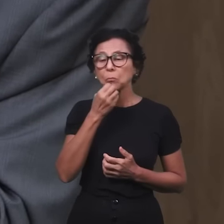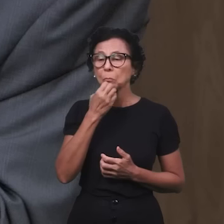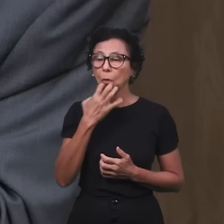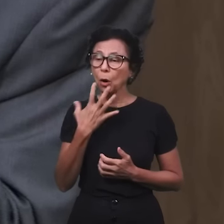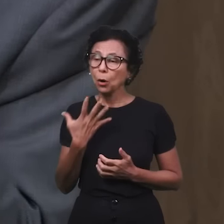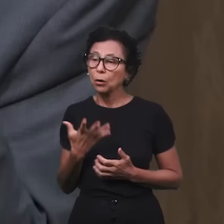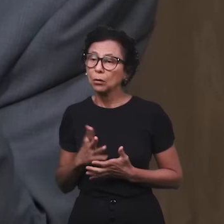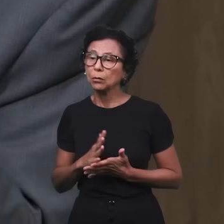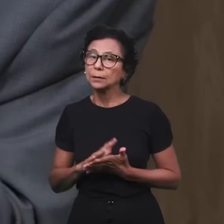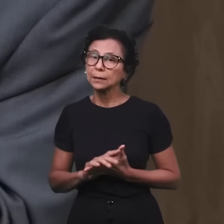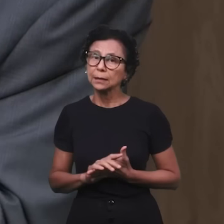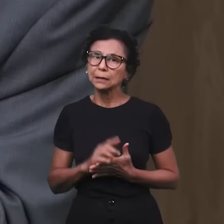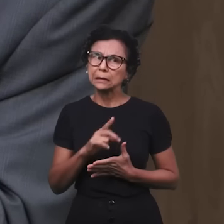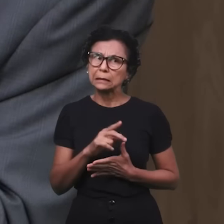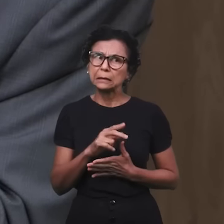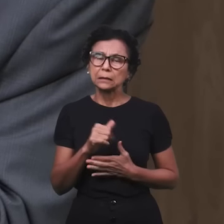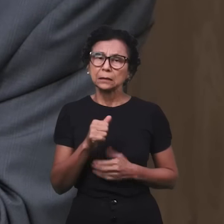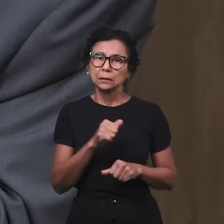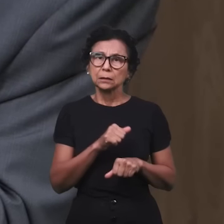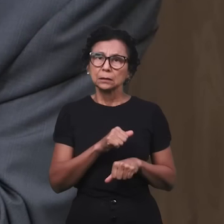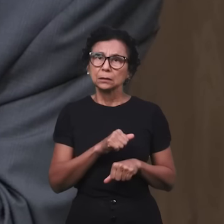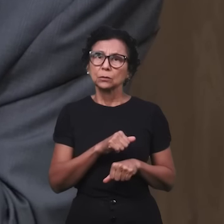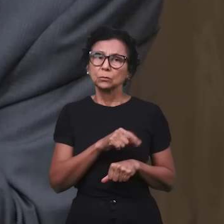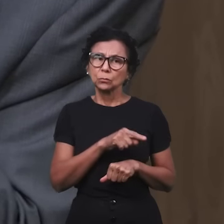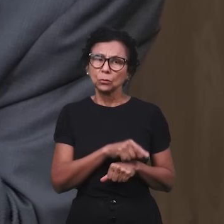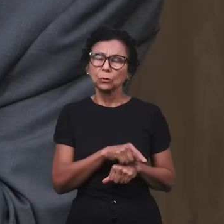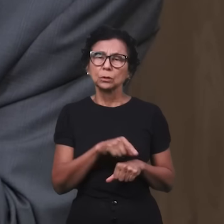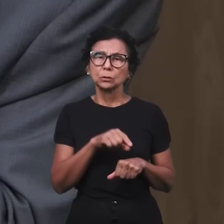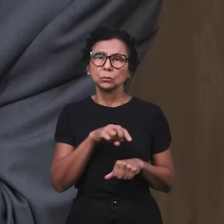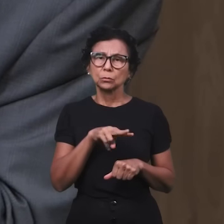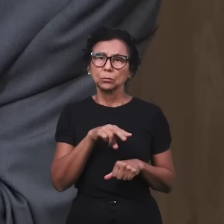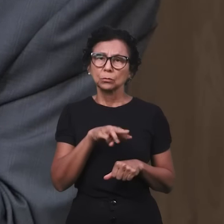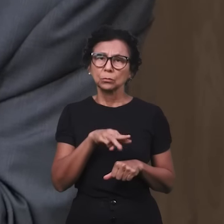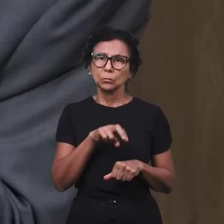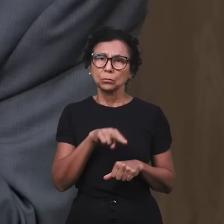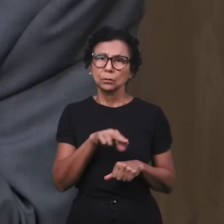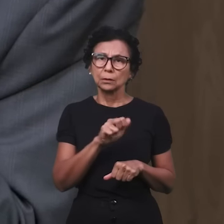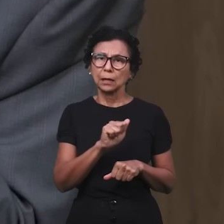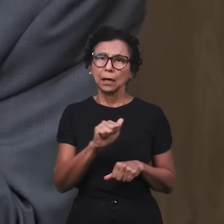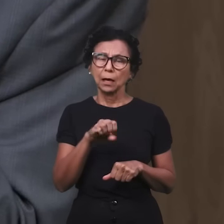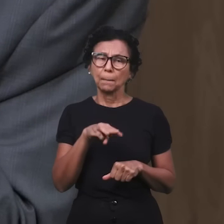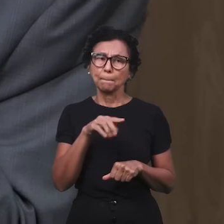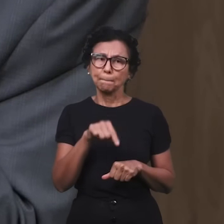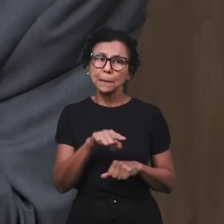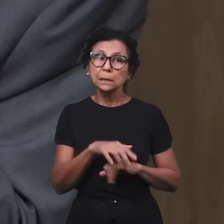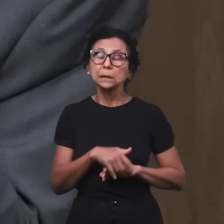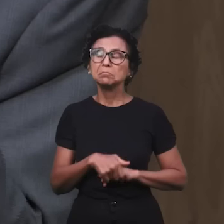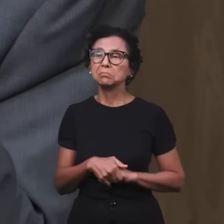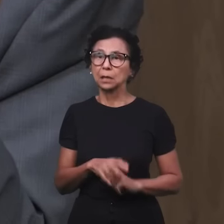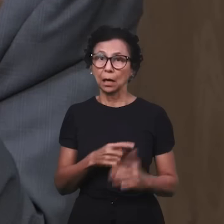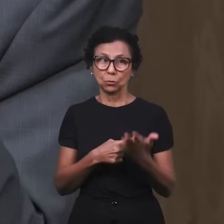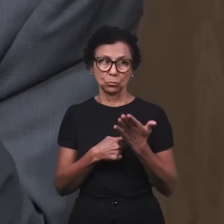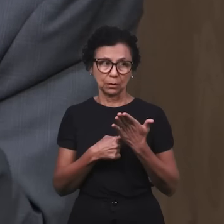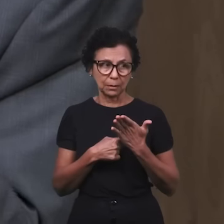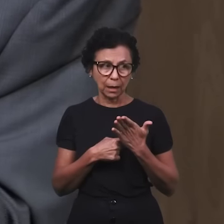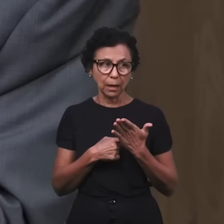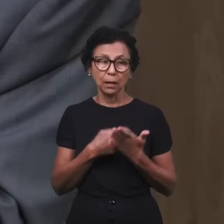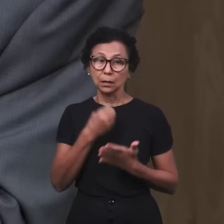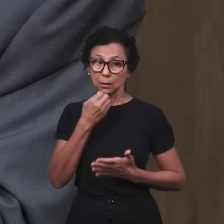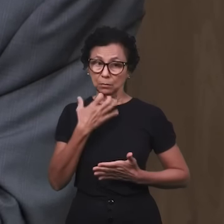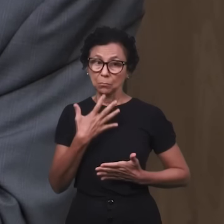presente da mão vai nos ajudar bastante, vai melhorar muito aqui a nossa condição, né? Uma coisa bastante lógica, racional. Lógica e